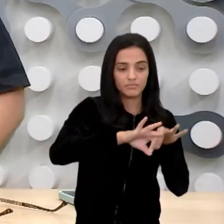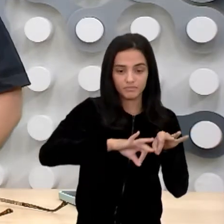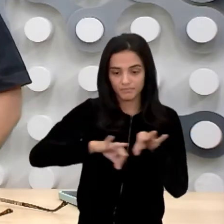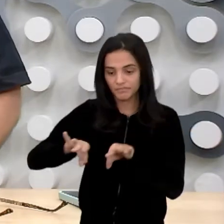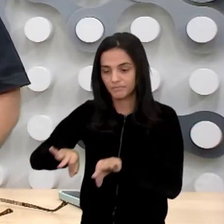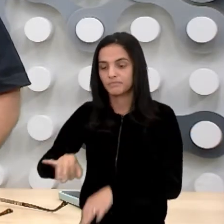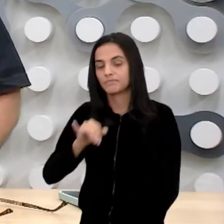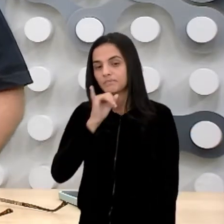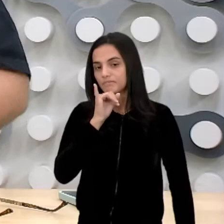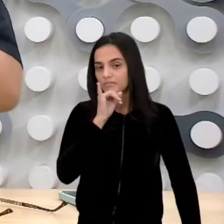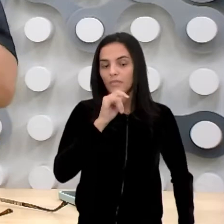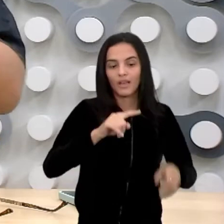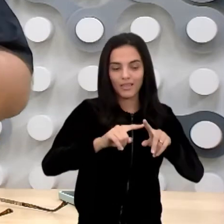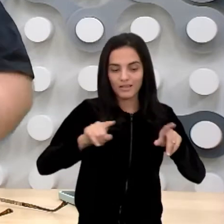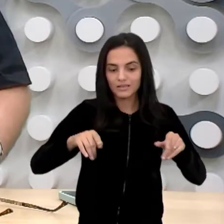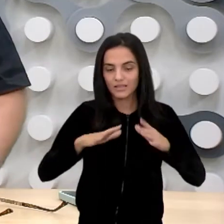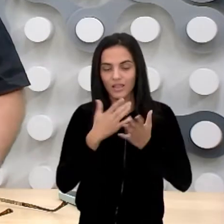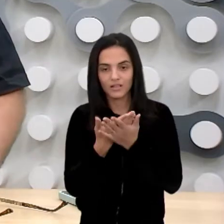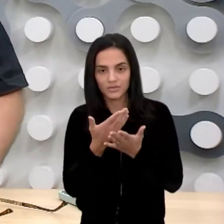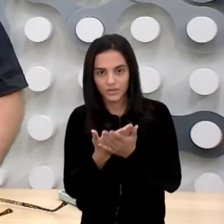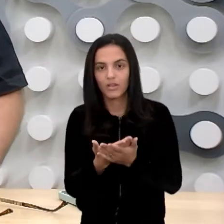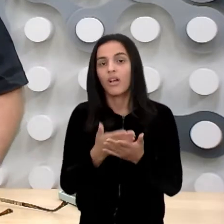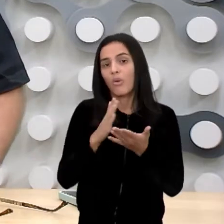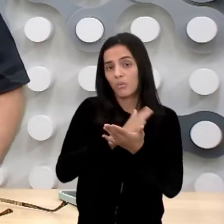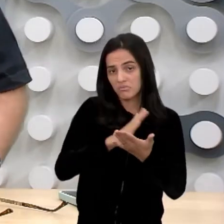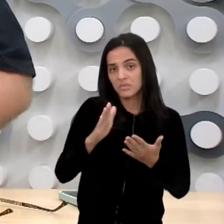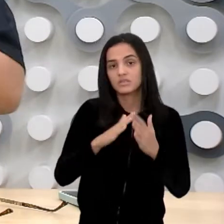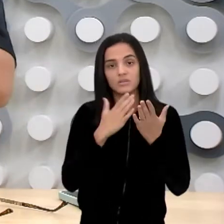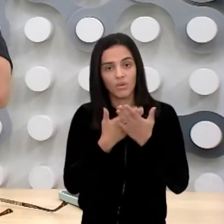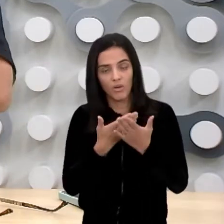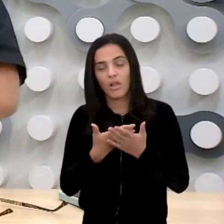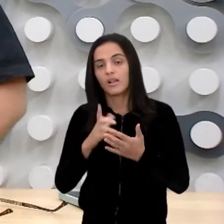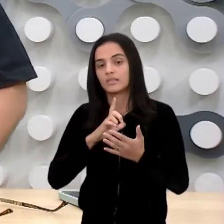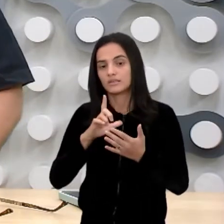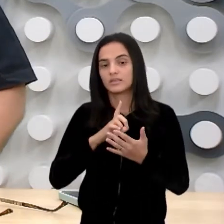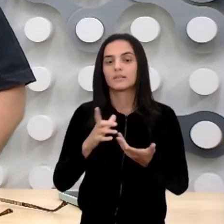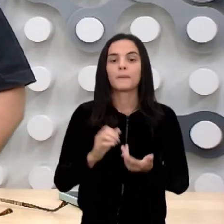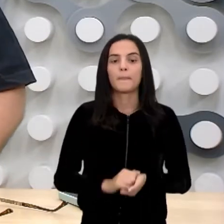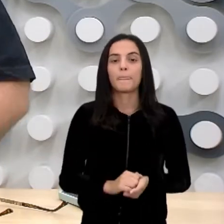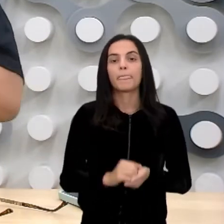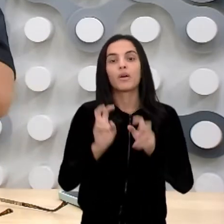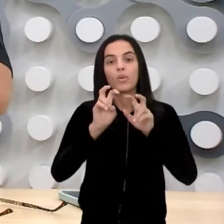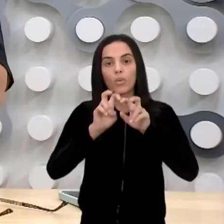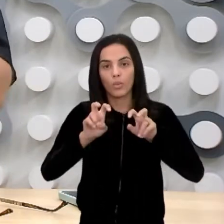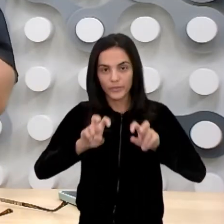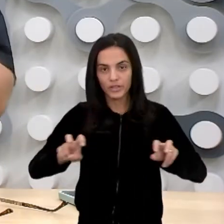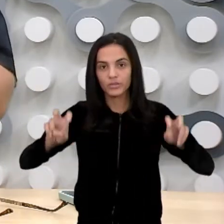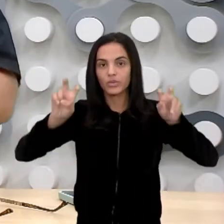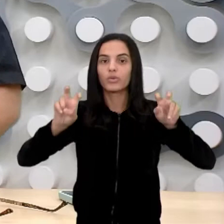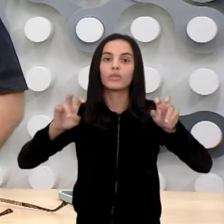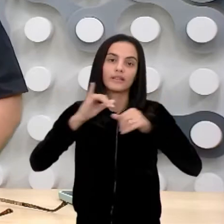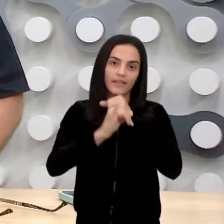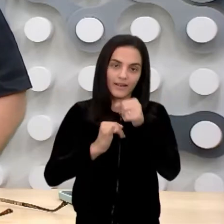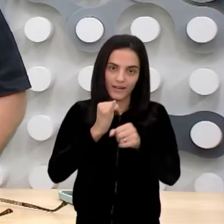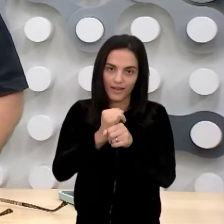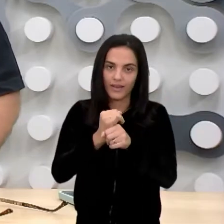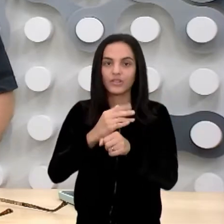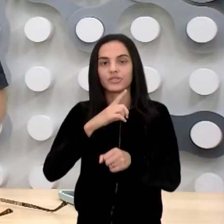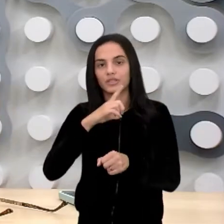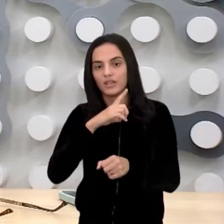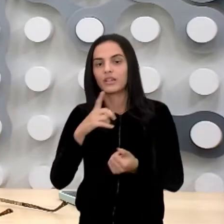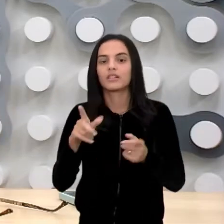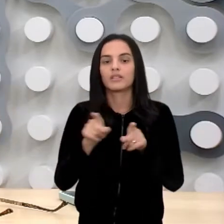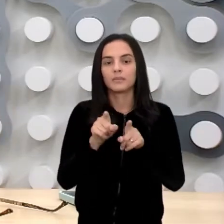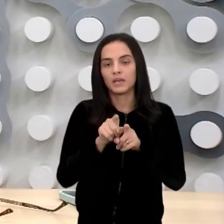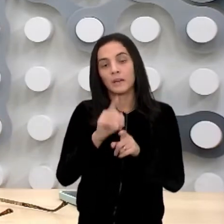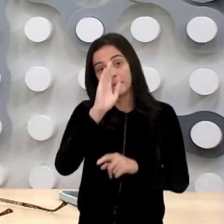exemplo, na sala de aula, que eu sei que algumas escolas aí têm, né, tem lá o computador e tem internet também, né, principalmente a